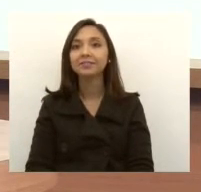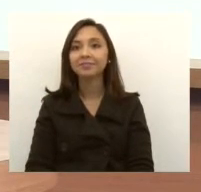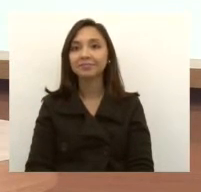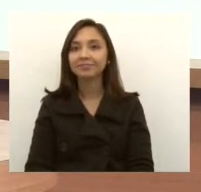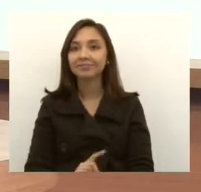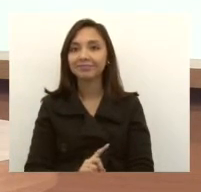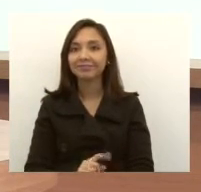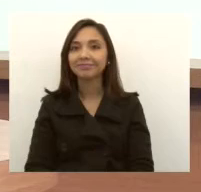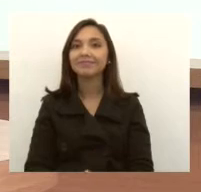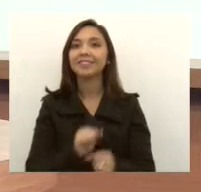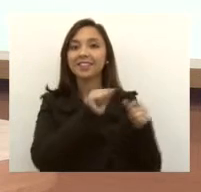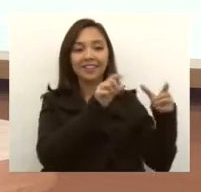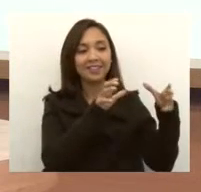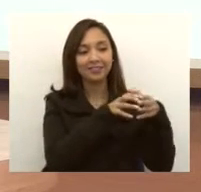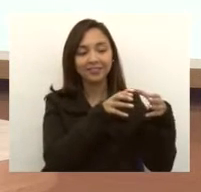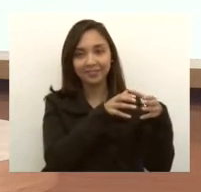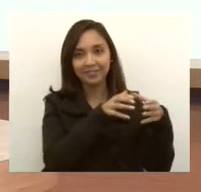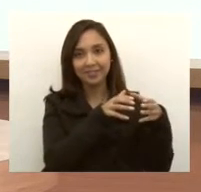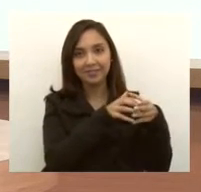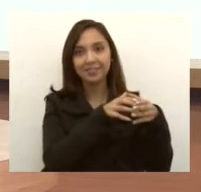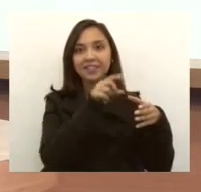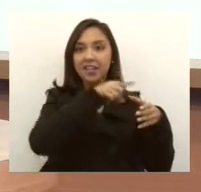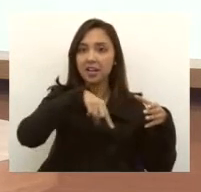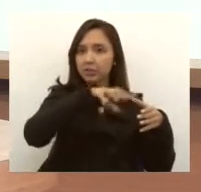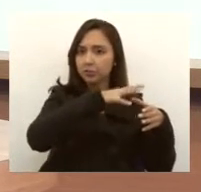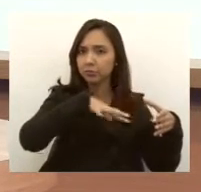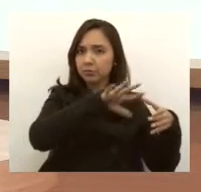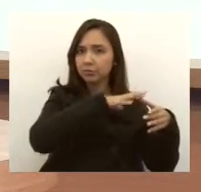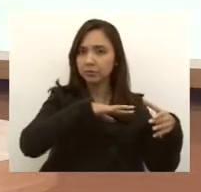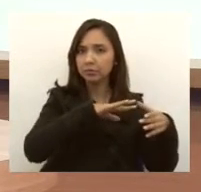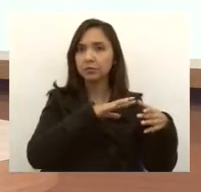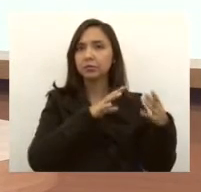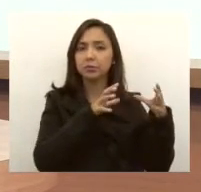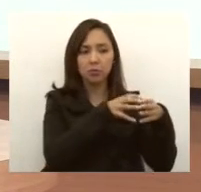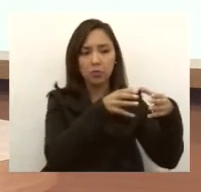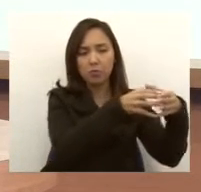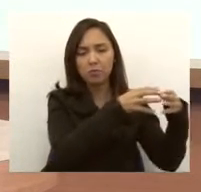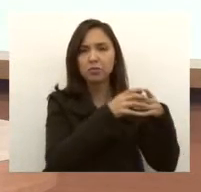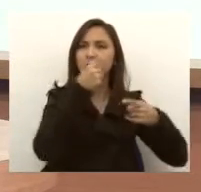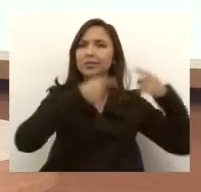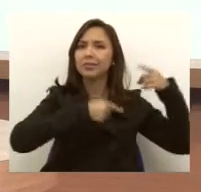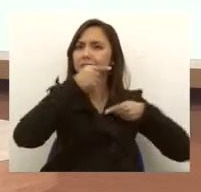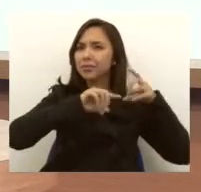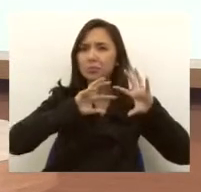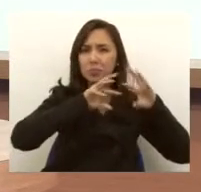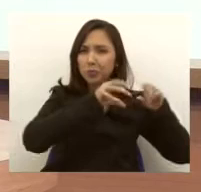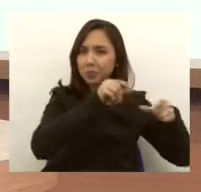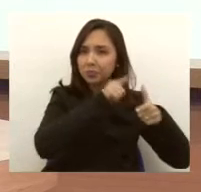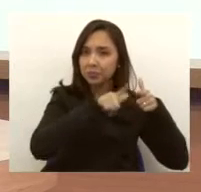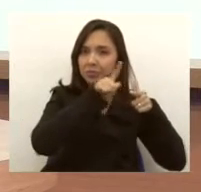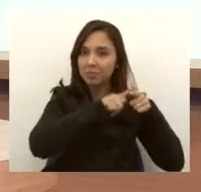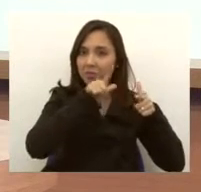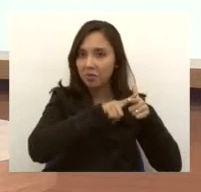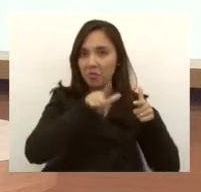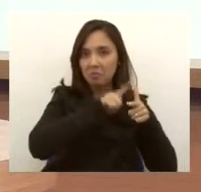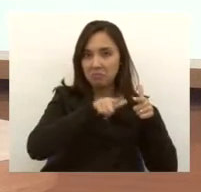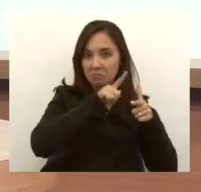aquela comunidade, aquela região, mas a comissão, onde discutimos todos os problemas, desde